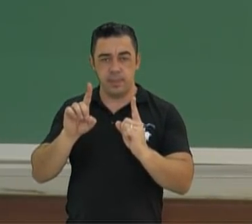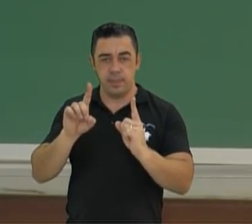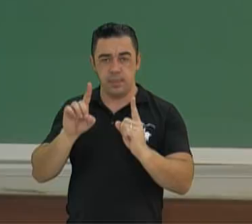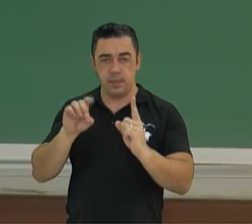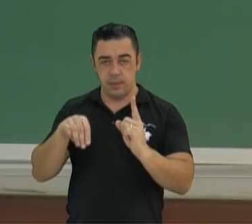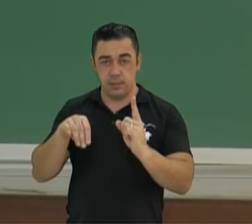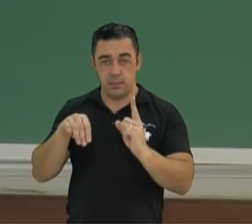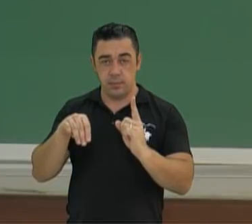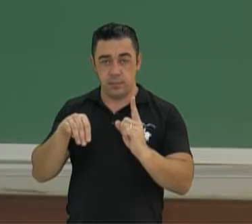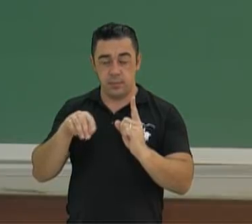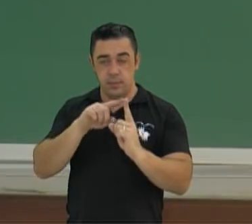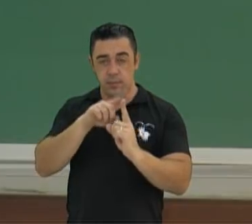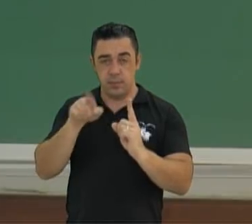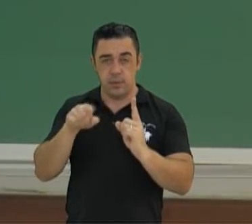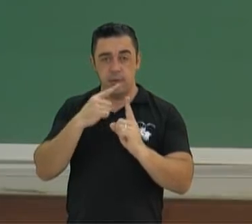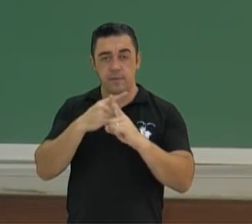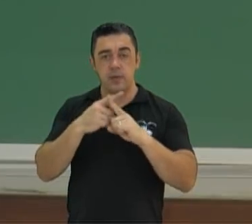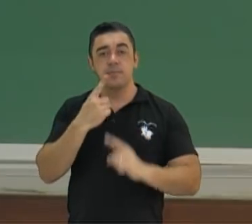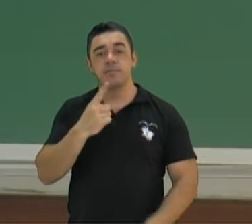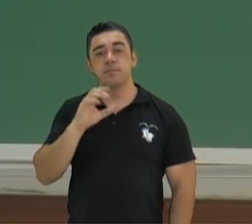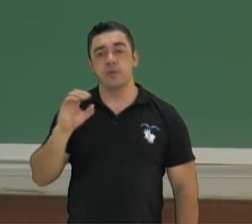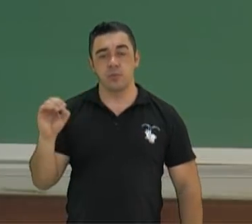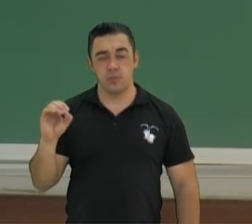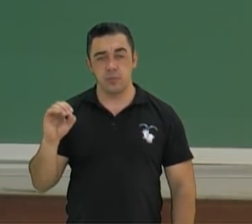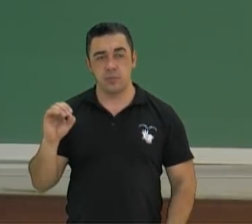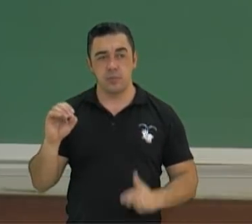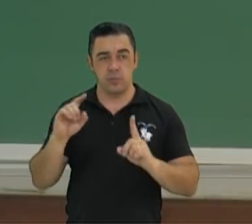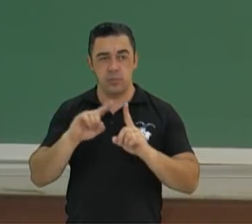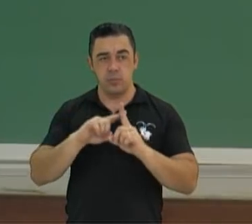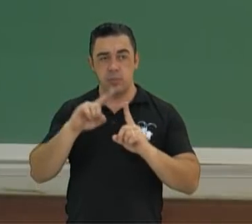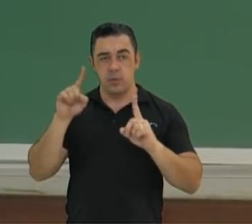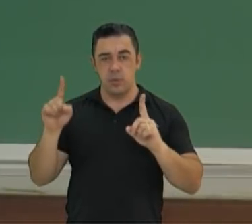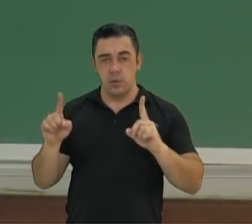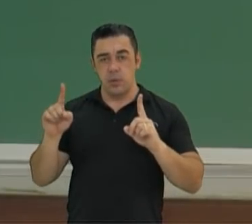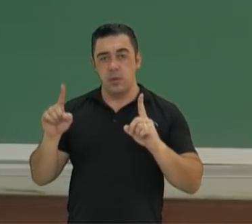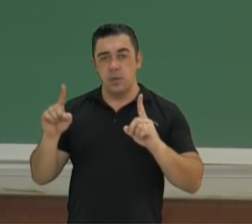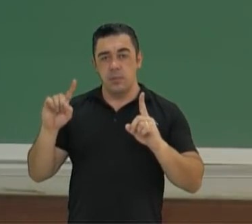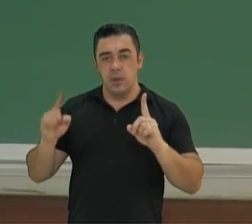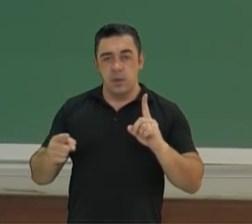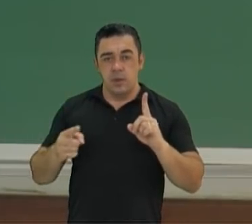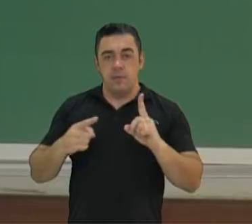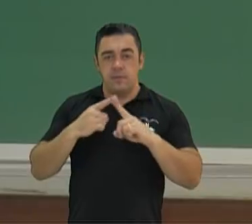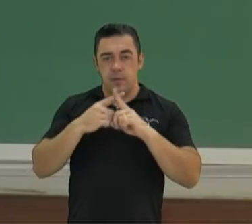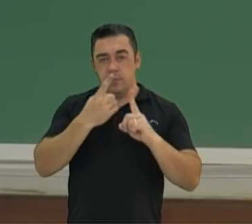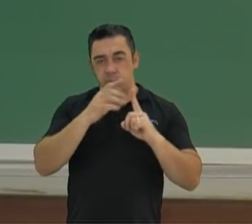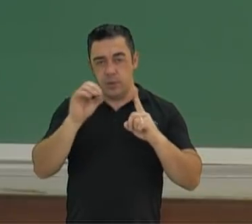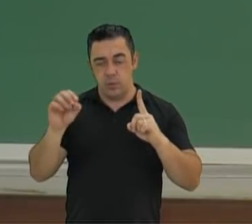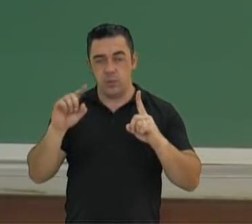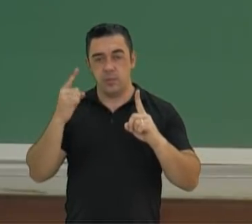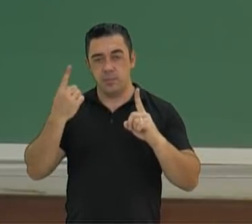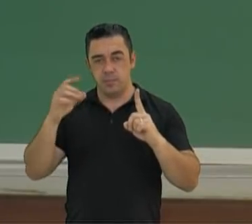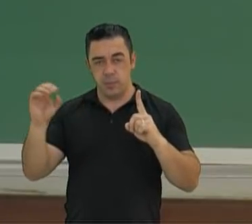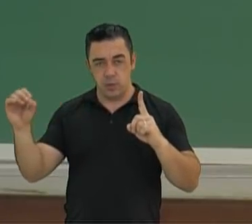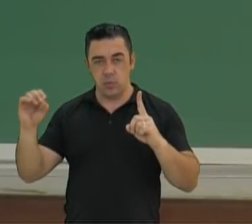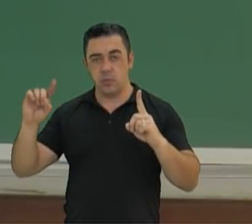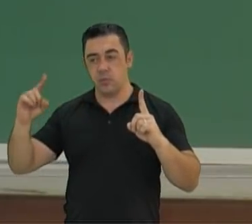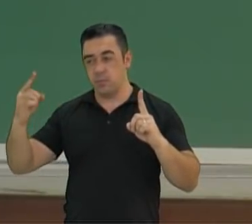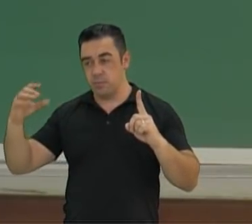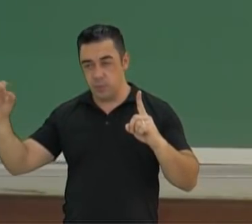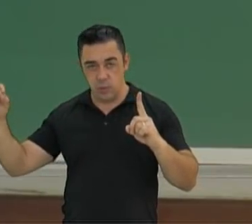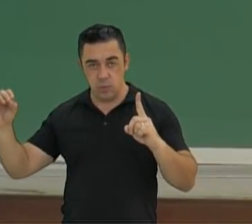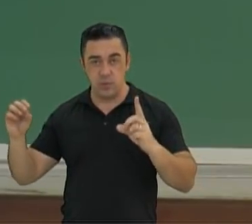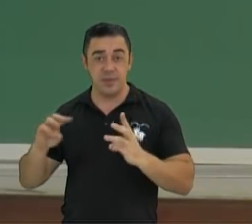decímetro cúbico, eu multiplico por 1000. Se eu fui lá para o milímetro cúbico, eu vou multiplicar por 1000, por 1000, por